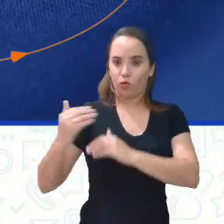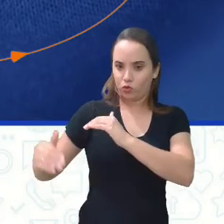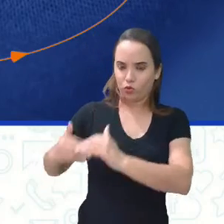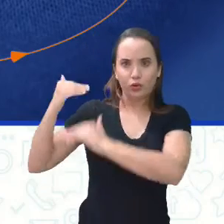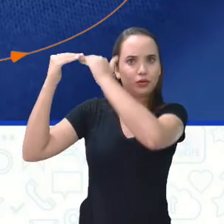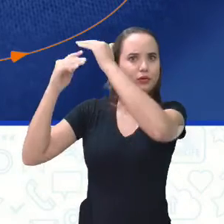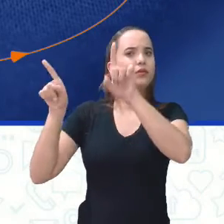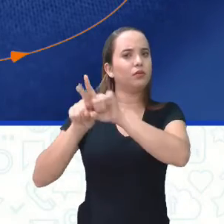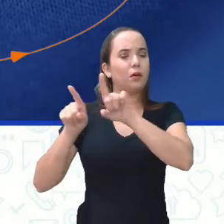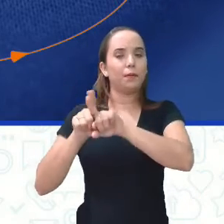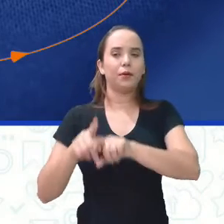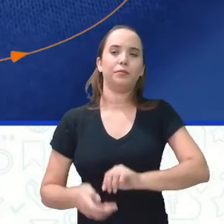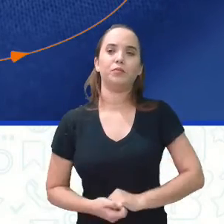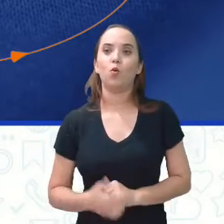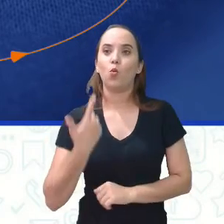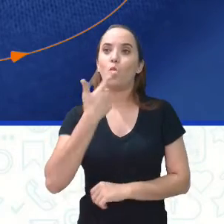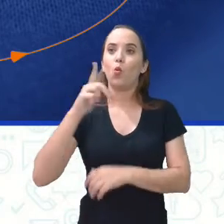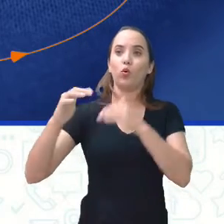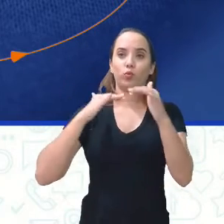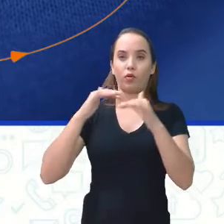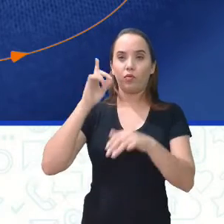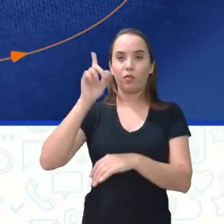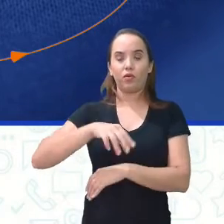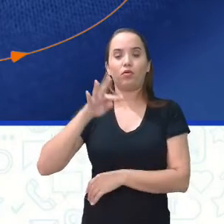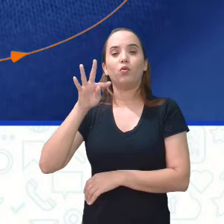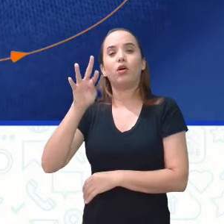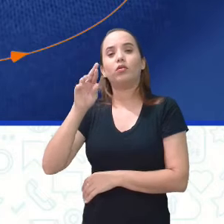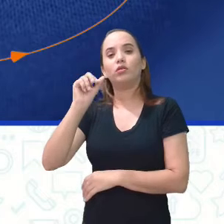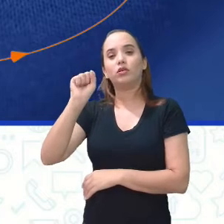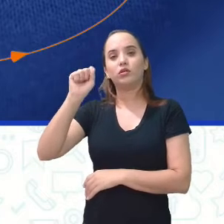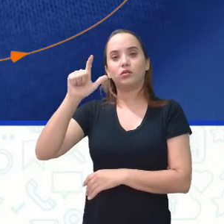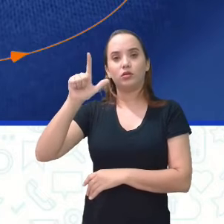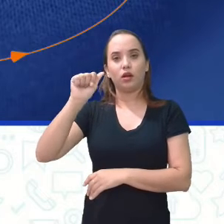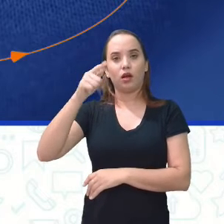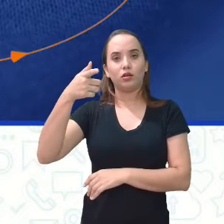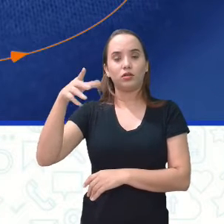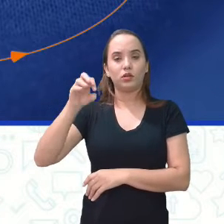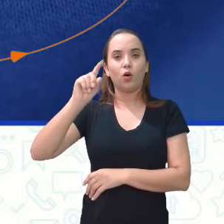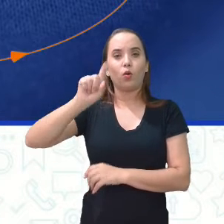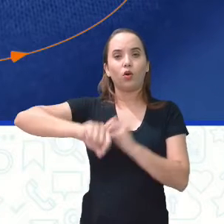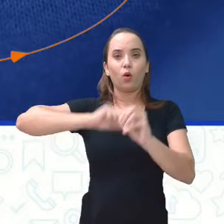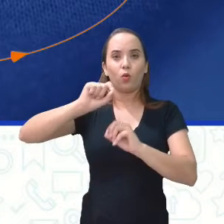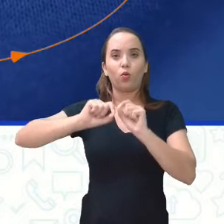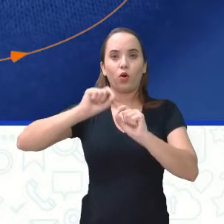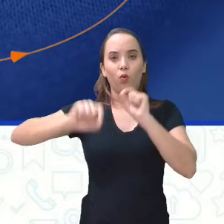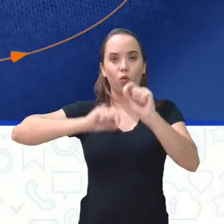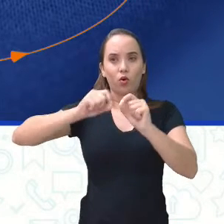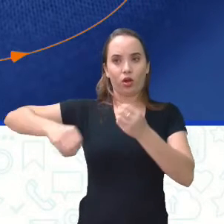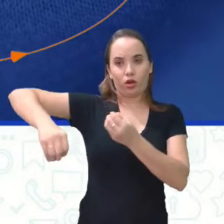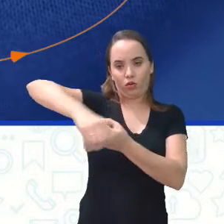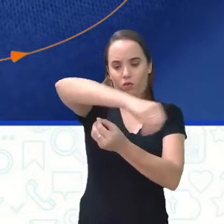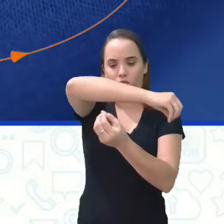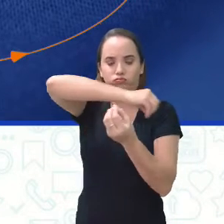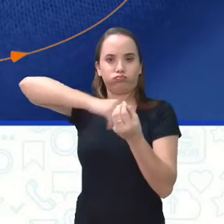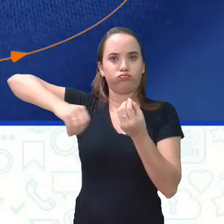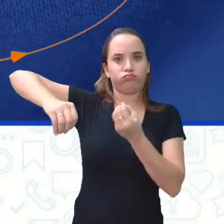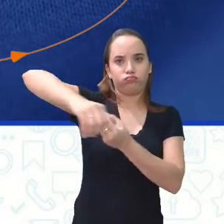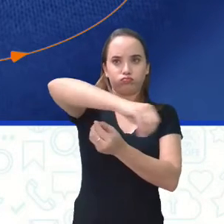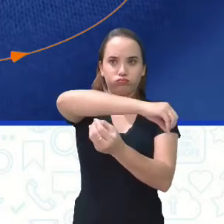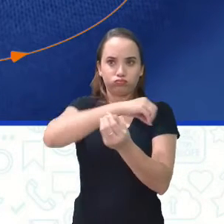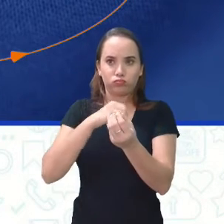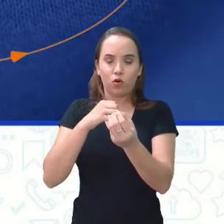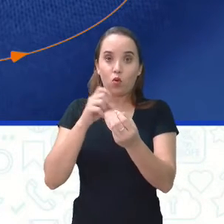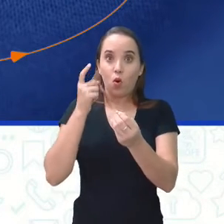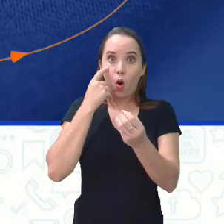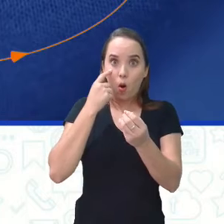translação. É um movimento que a Terra realiza em torno do Sol, né? E ela percorre uma órbita elíptica. Veja que